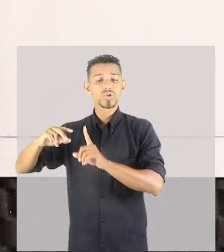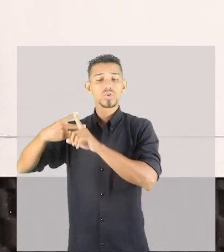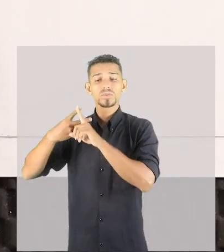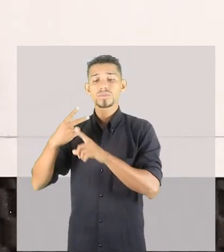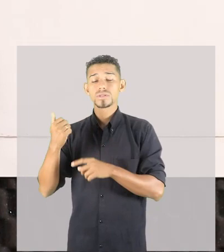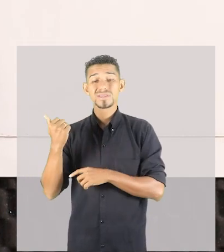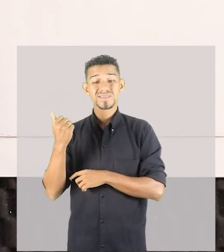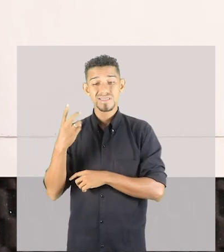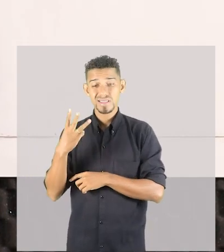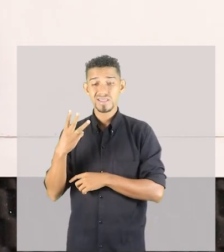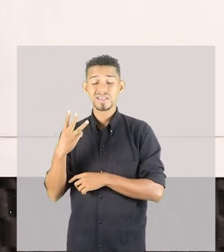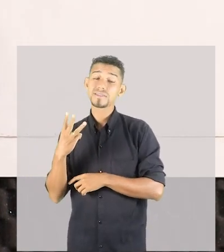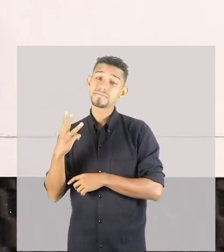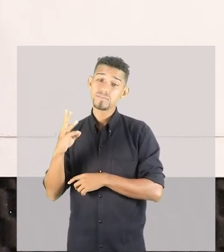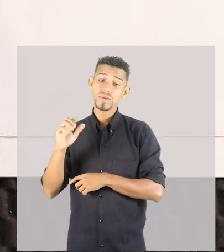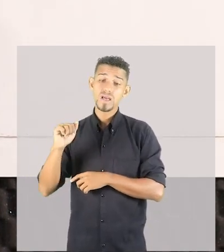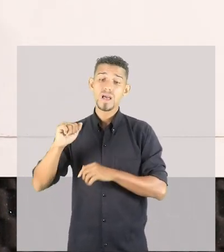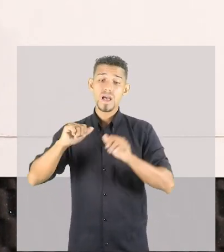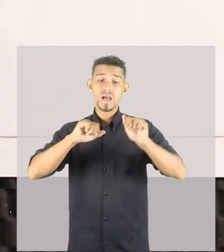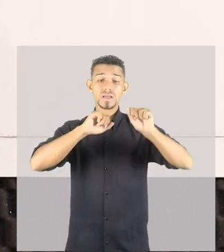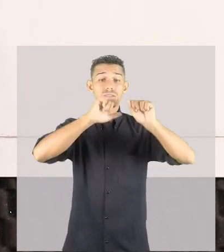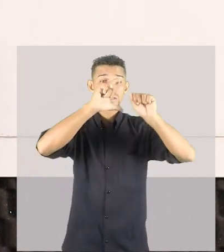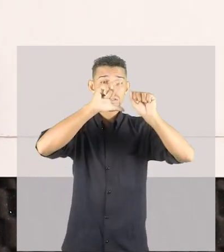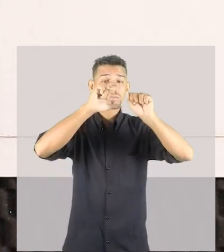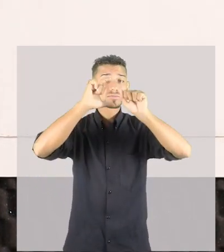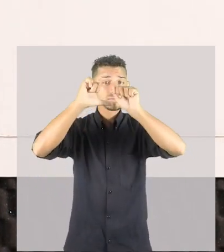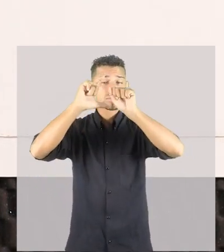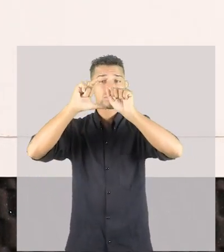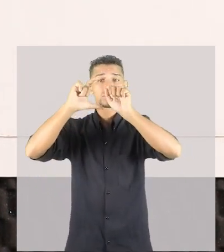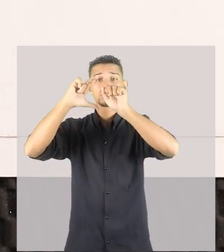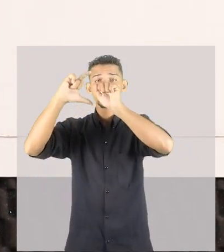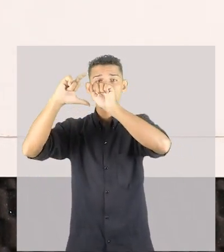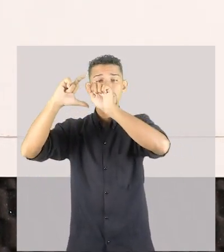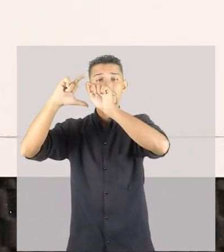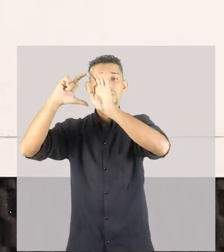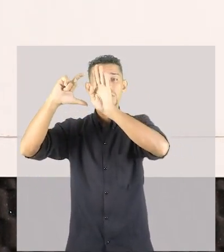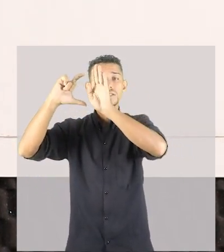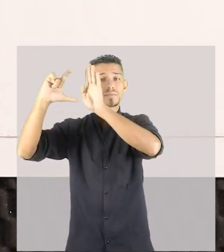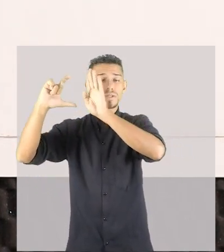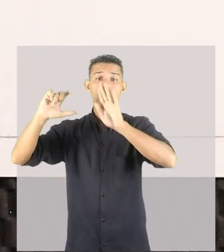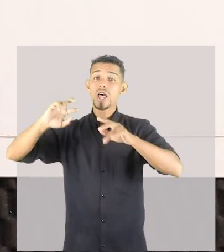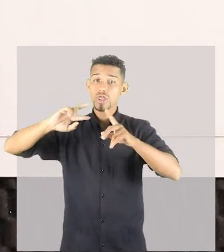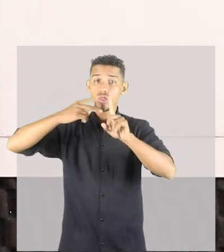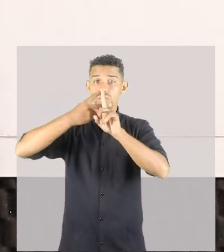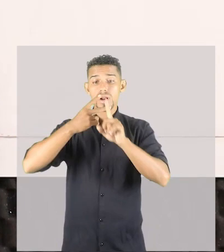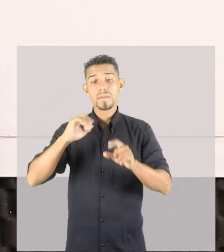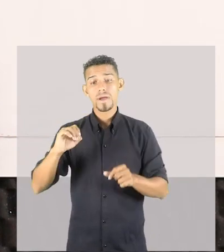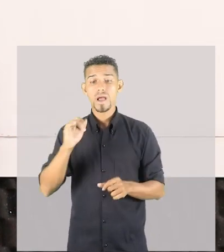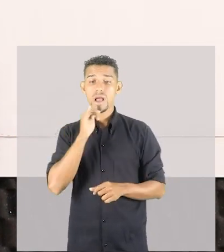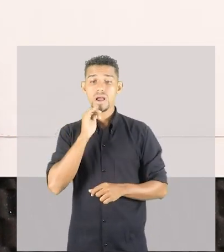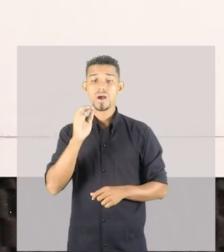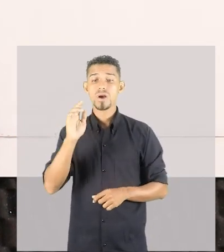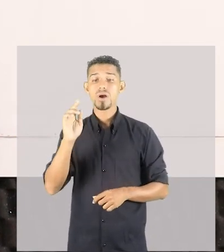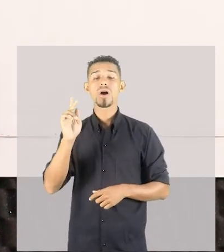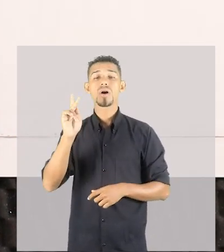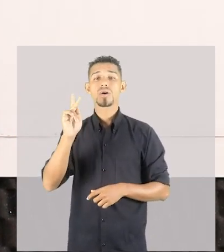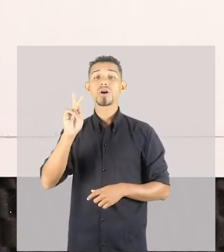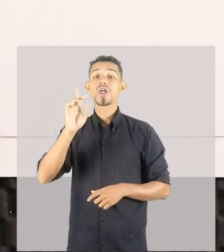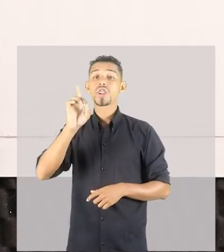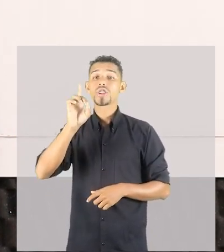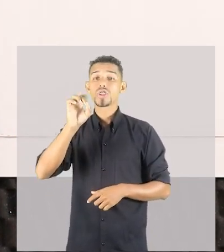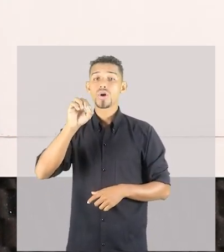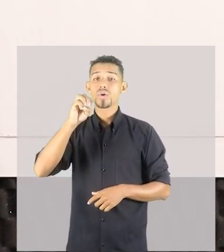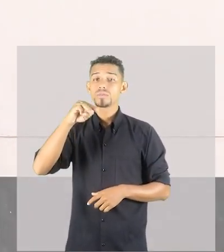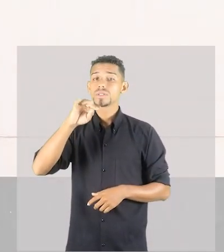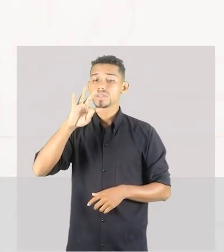13 centímetros, ela é Azão, Azão, Bzão, Bzão, então ela é uma dupla homozigota também, só que nesse caso uma dupla homozigota